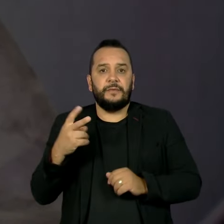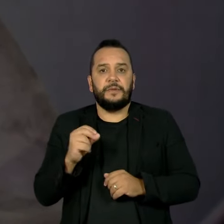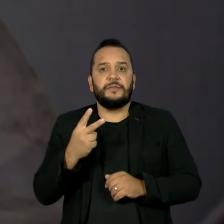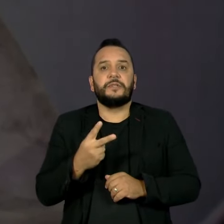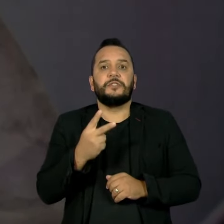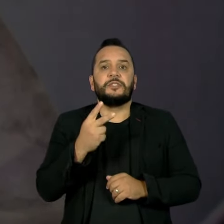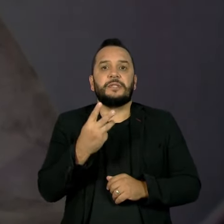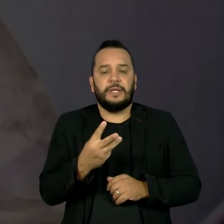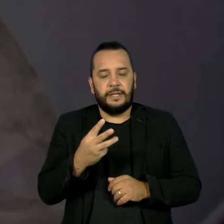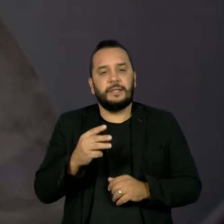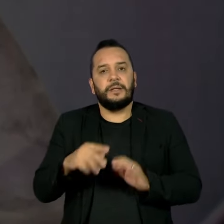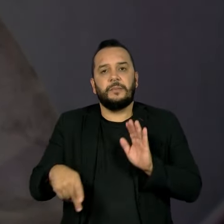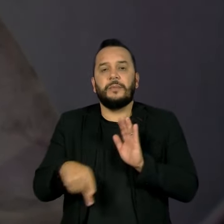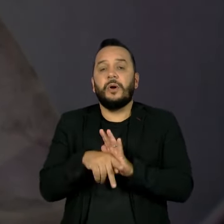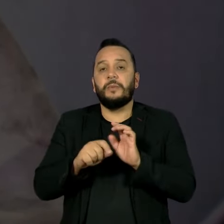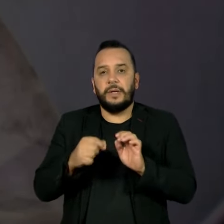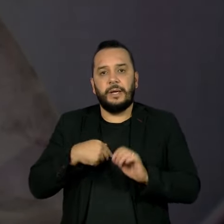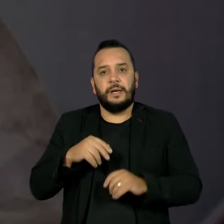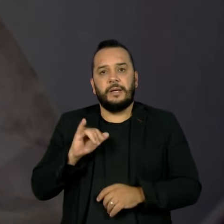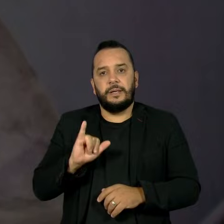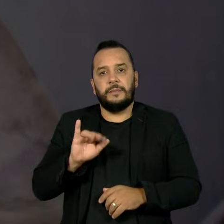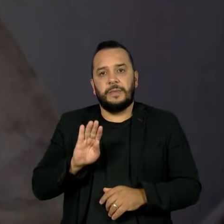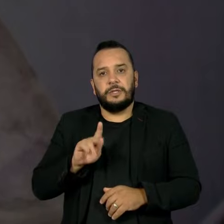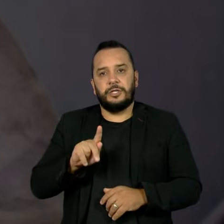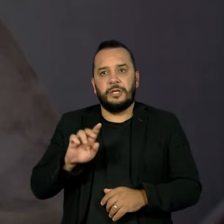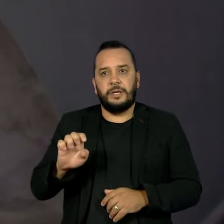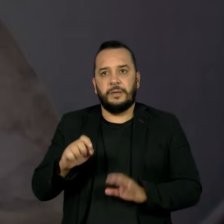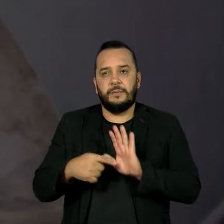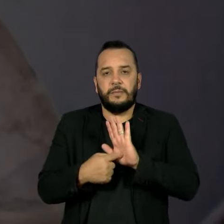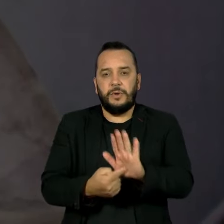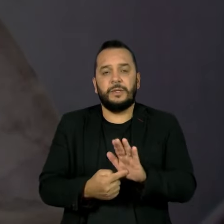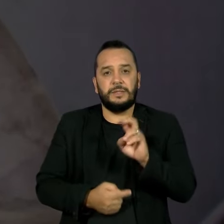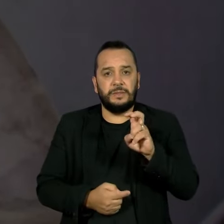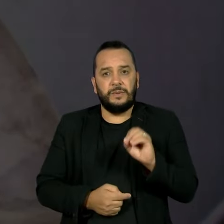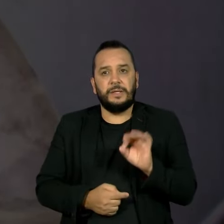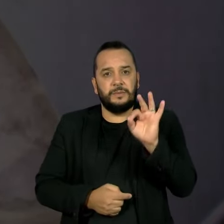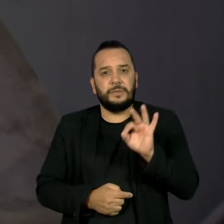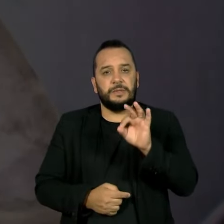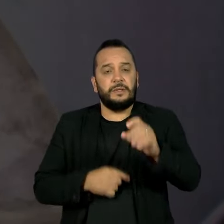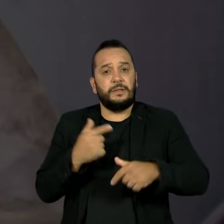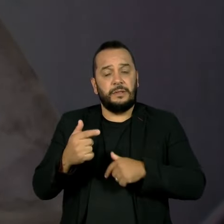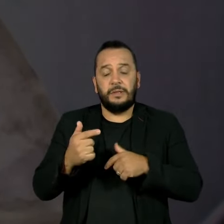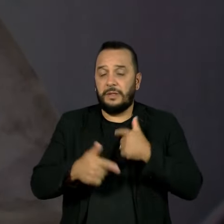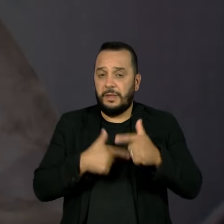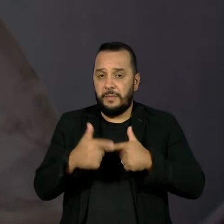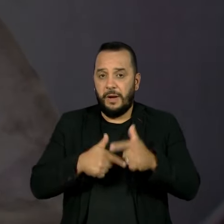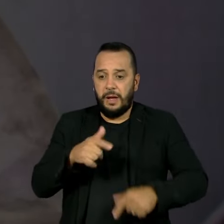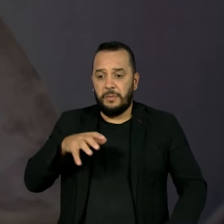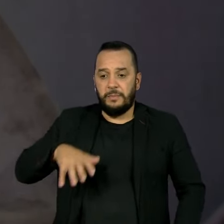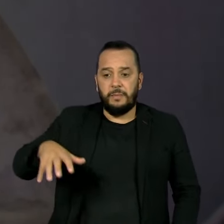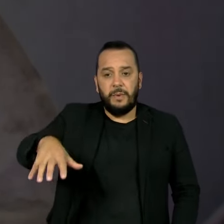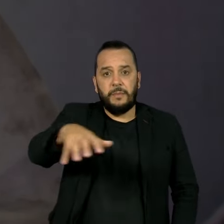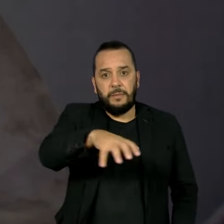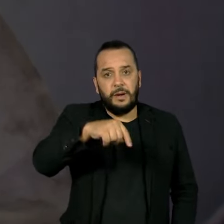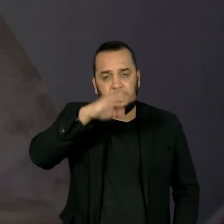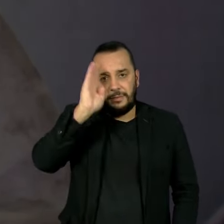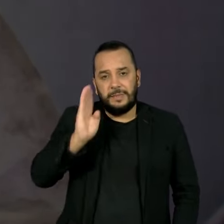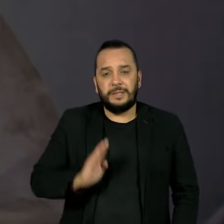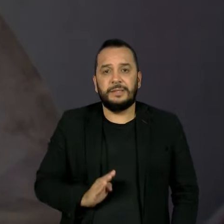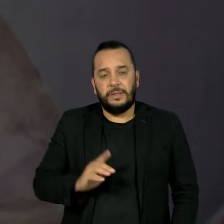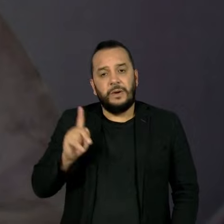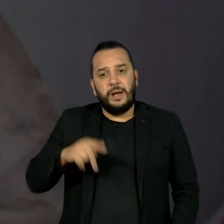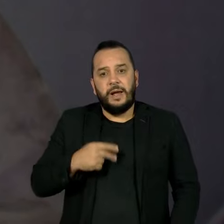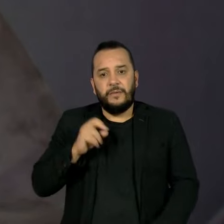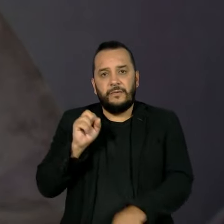pelo IBGE, em que indica que mais de 50% dos postos de trabalho do país são ocupados por pessoas